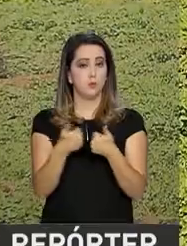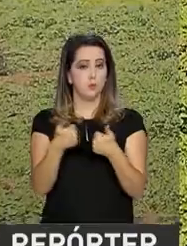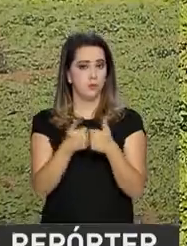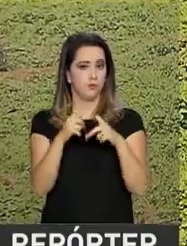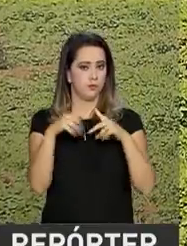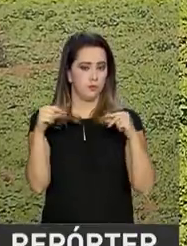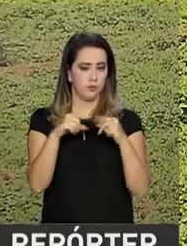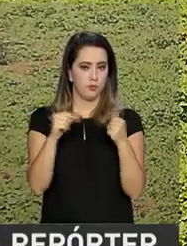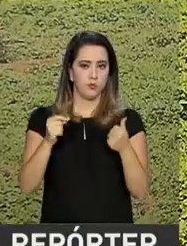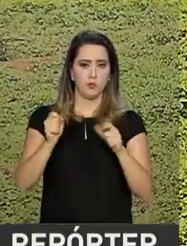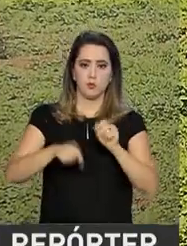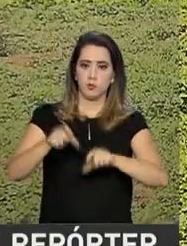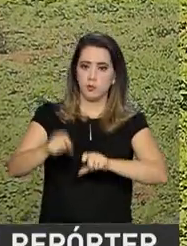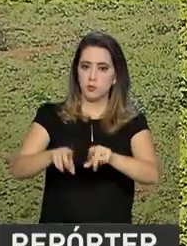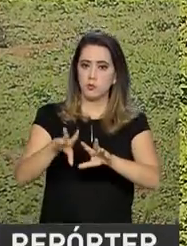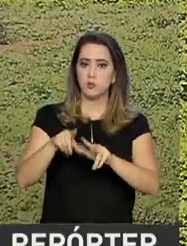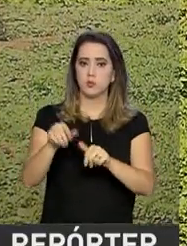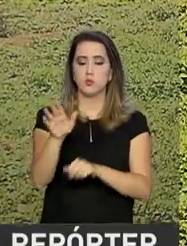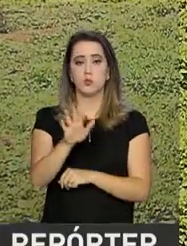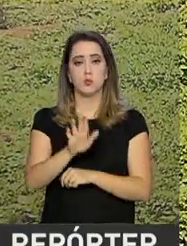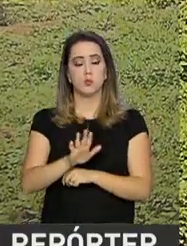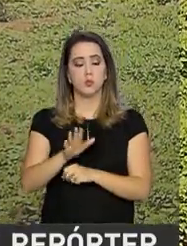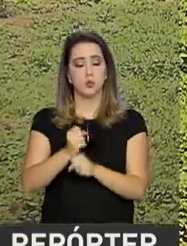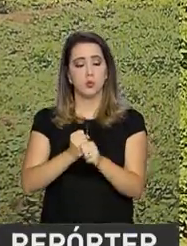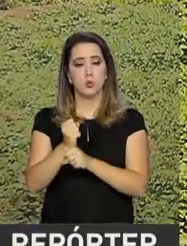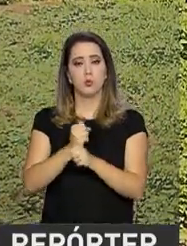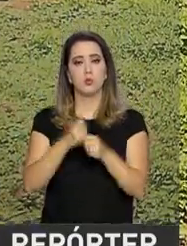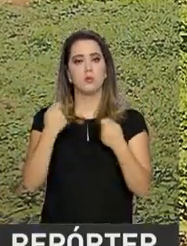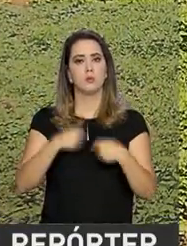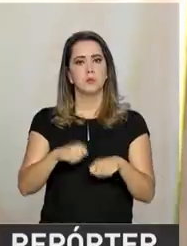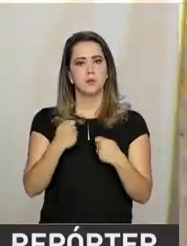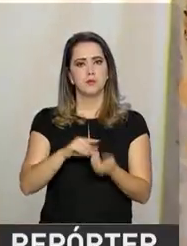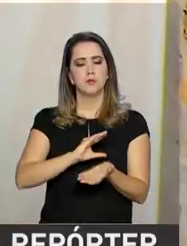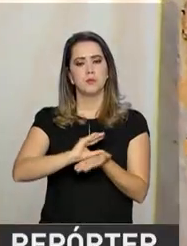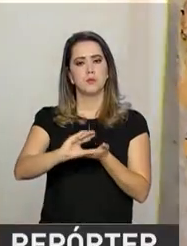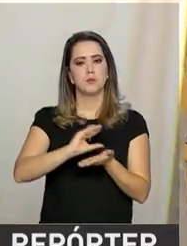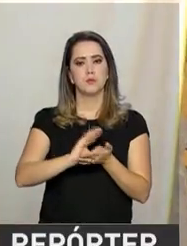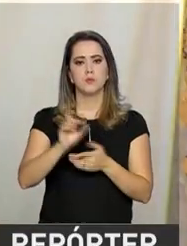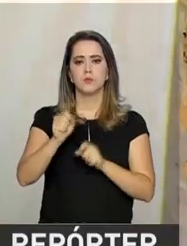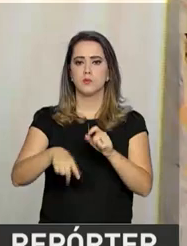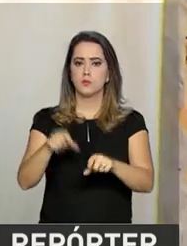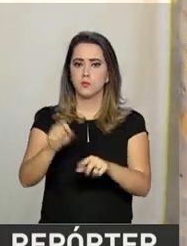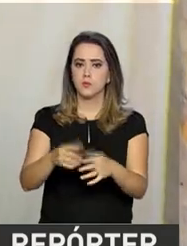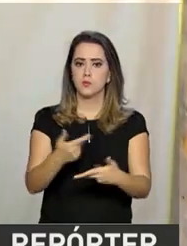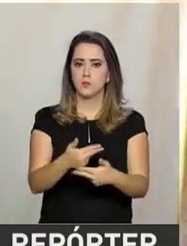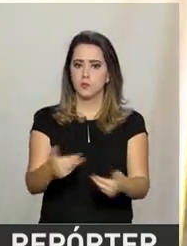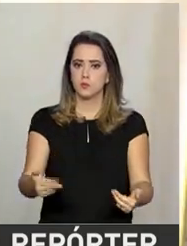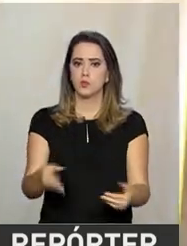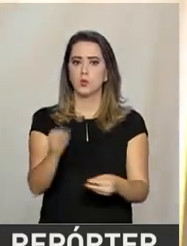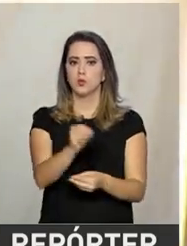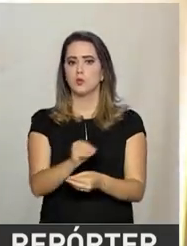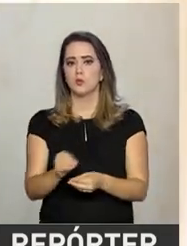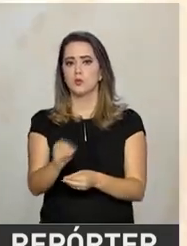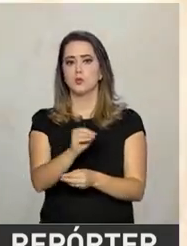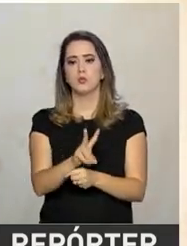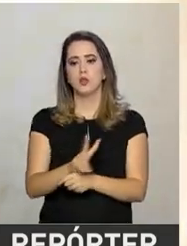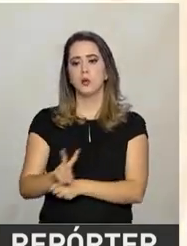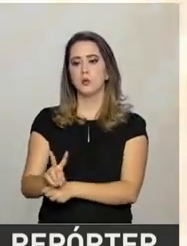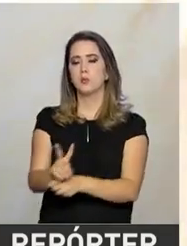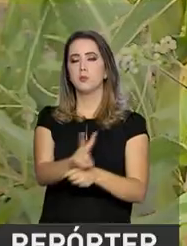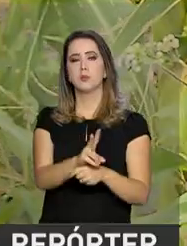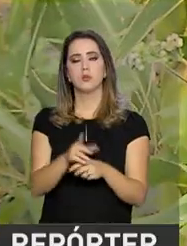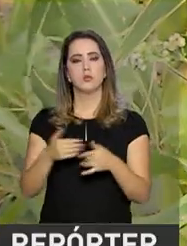para produzir o ano todo é preciso investimento sementes adubos defensivos muito